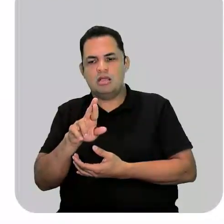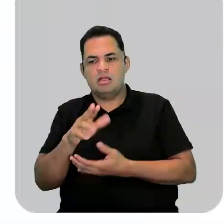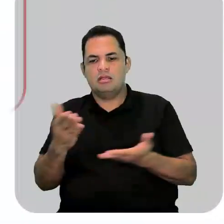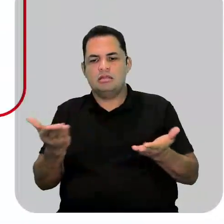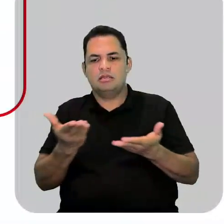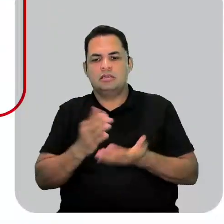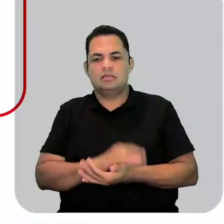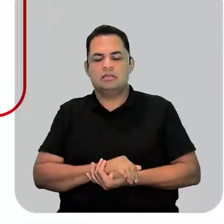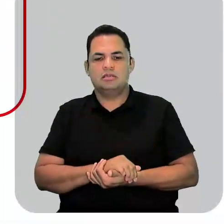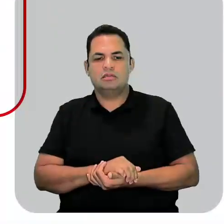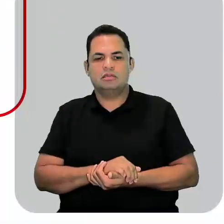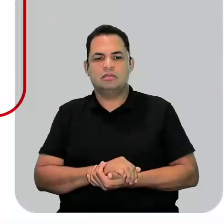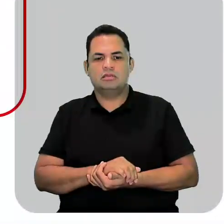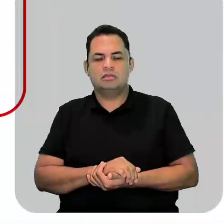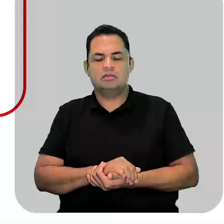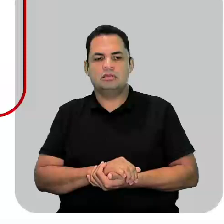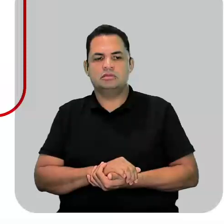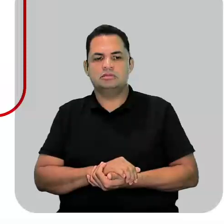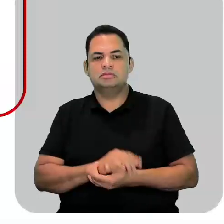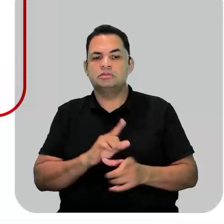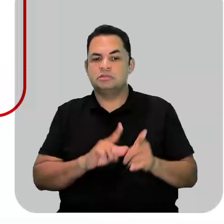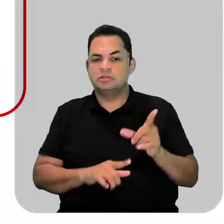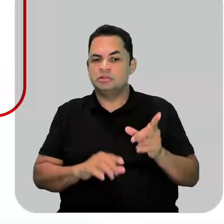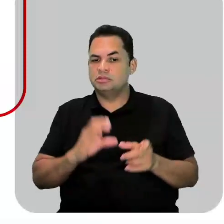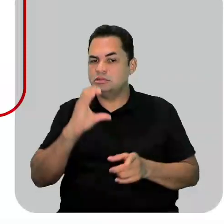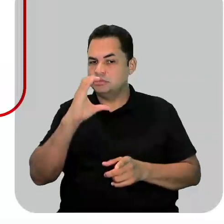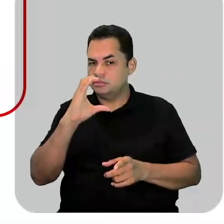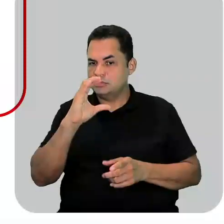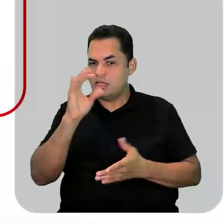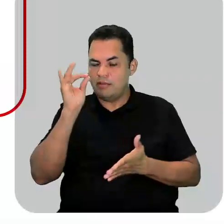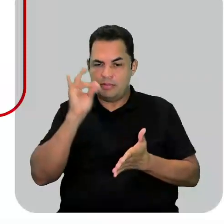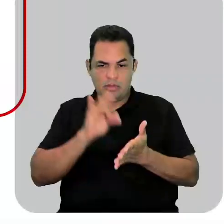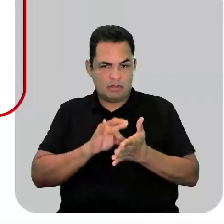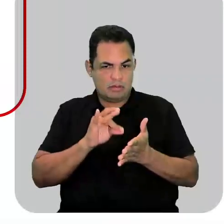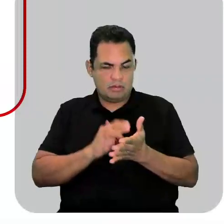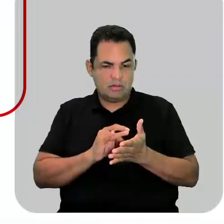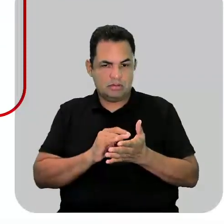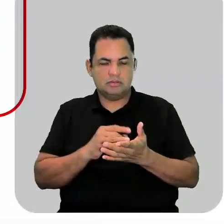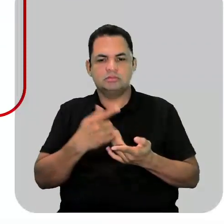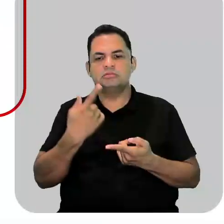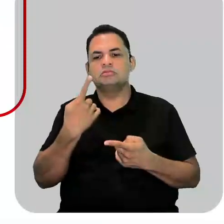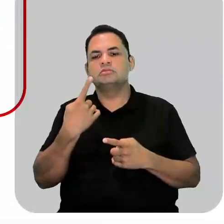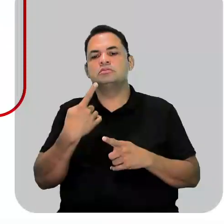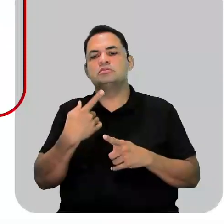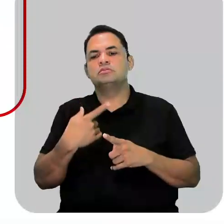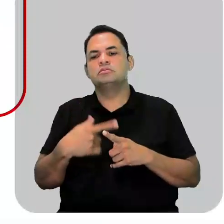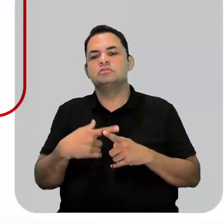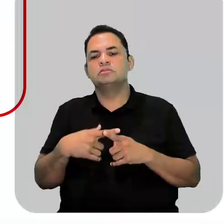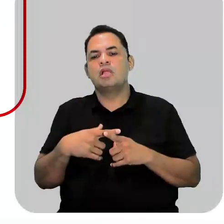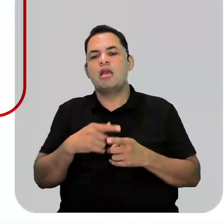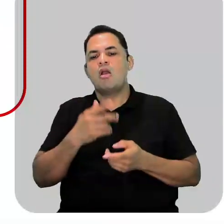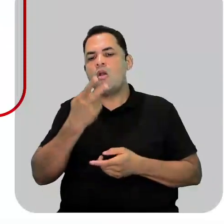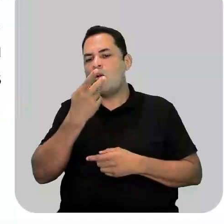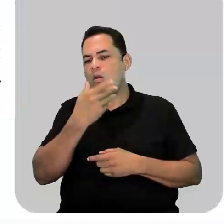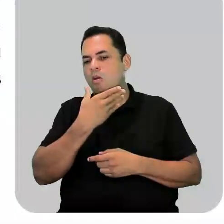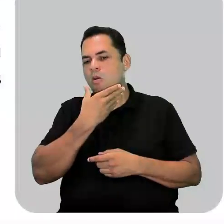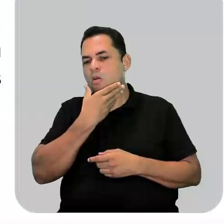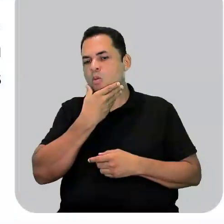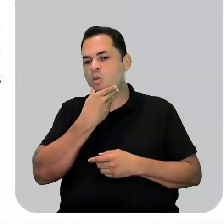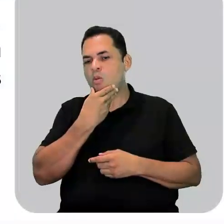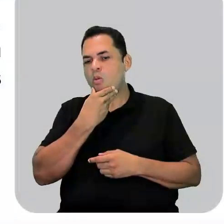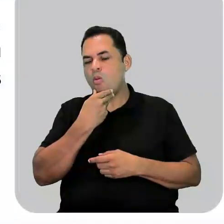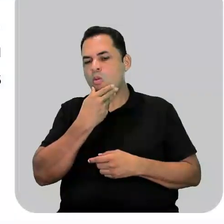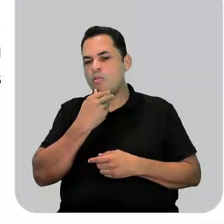a gente vai ter a letra C. Isso, de fato, ocorre com os usuários masculinos. Mas vamos ver as